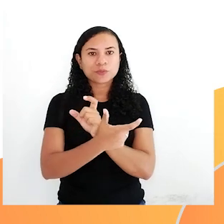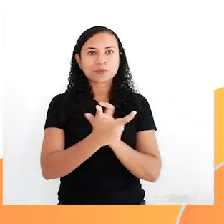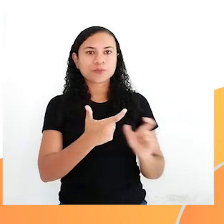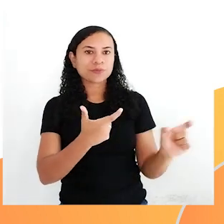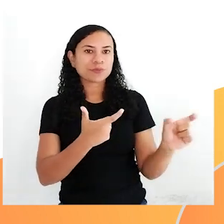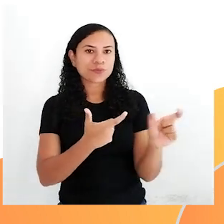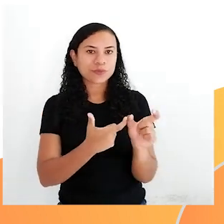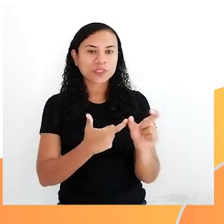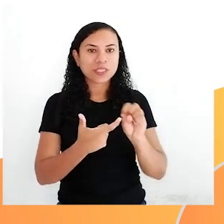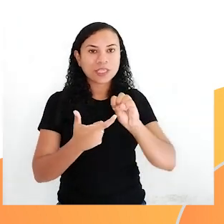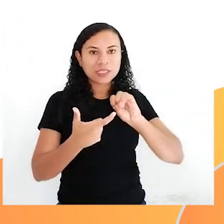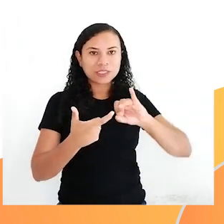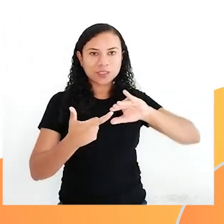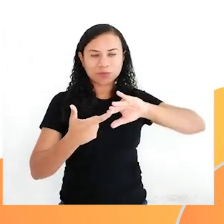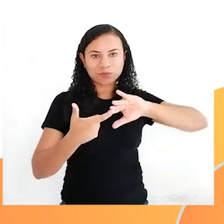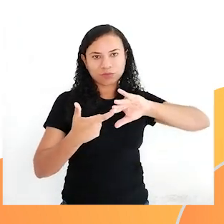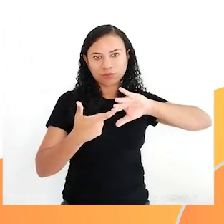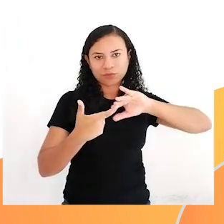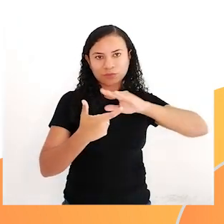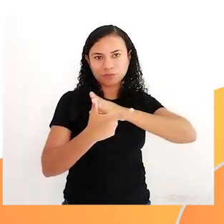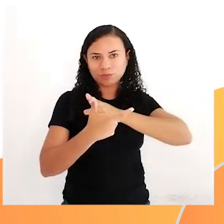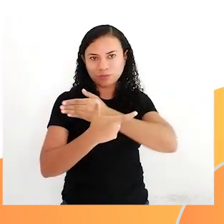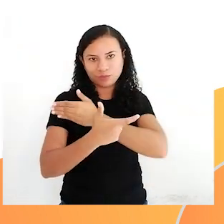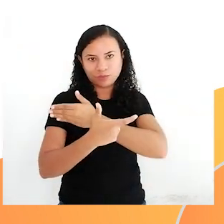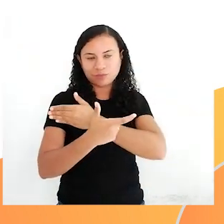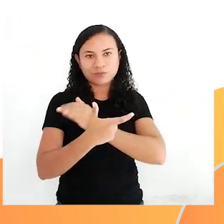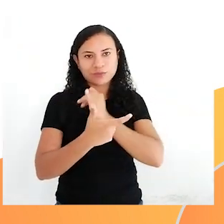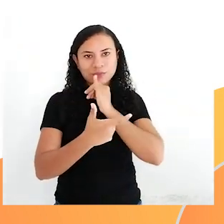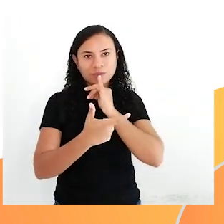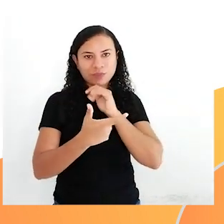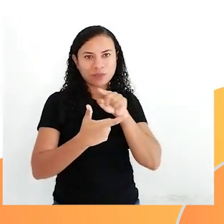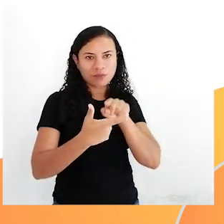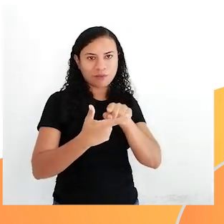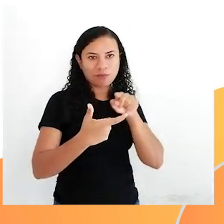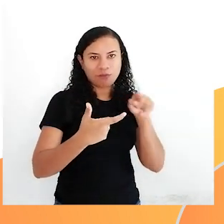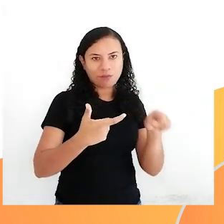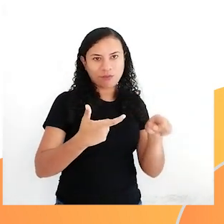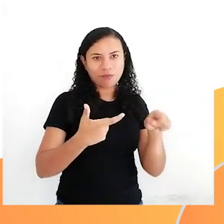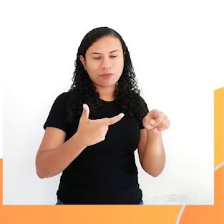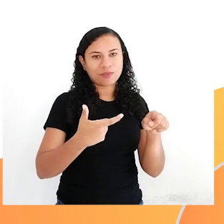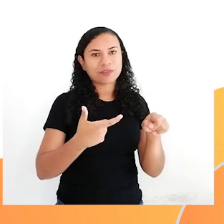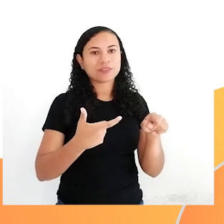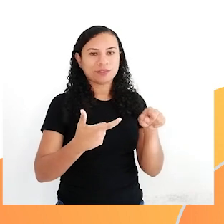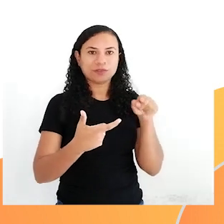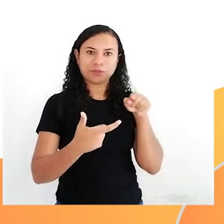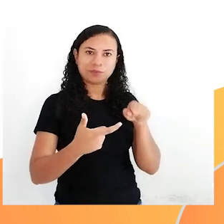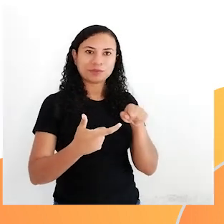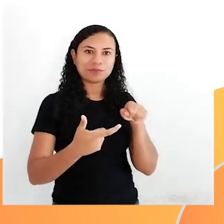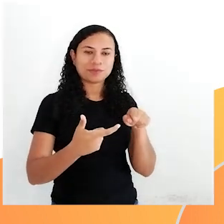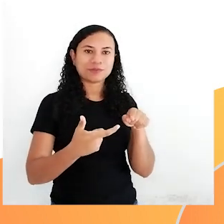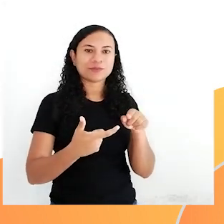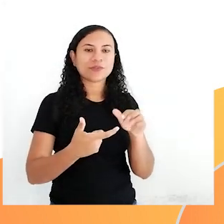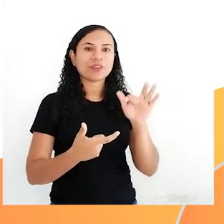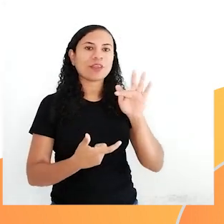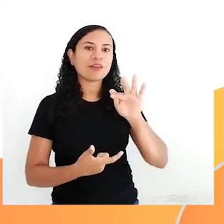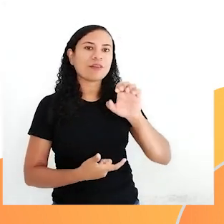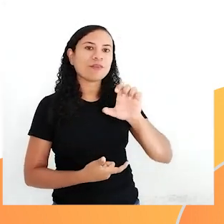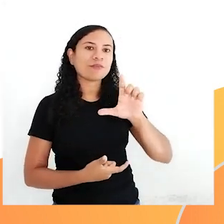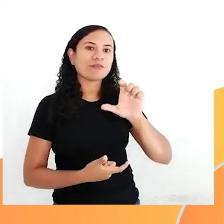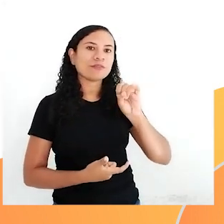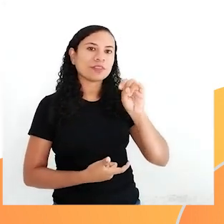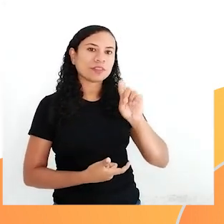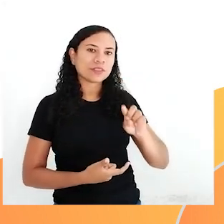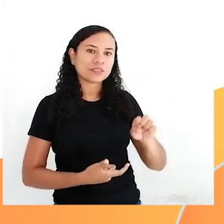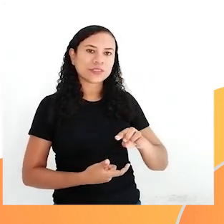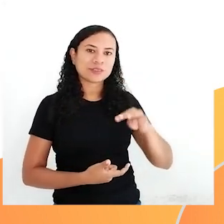feliz. Caso eu remova o prefixo, formo felizmente. Já se eu remover o